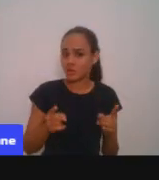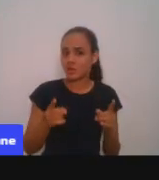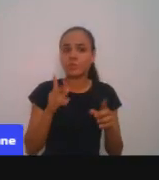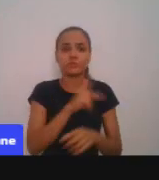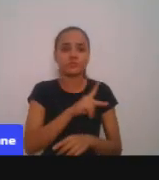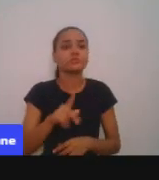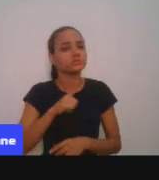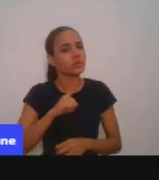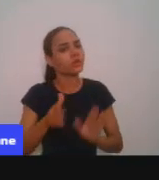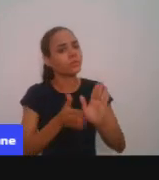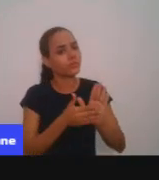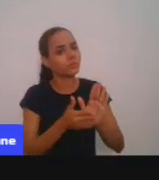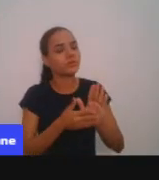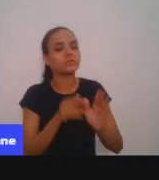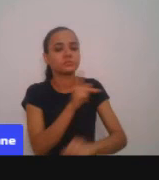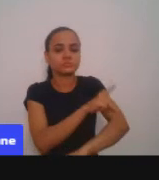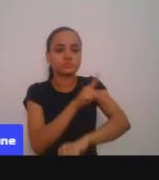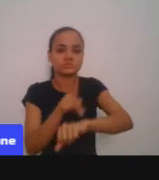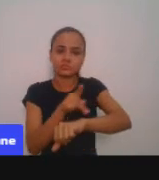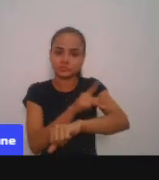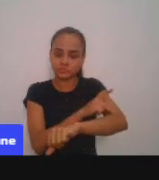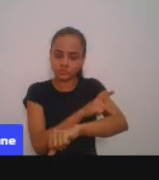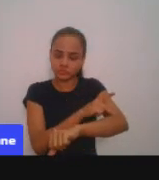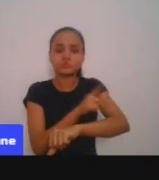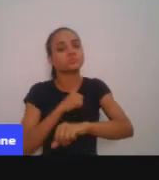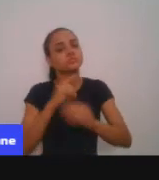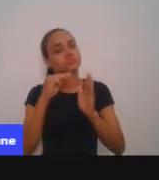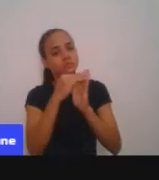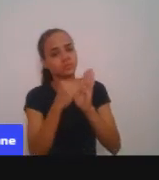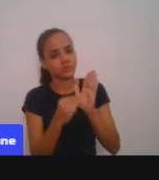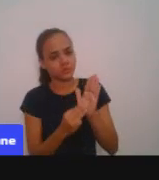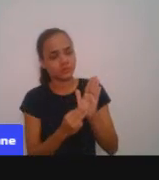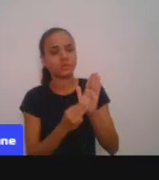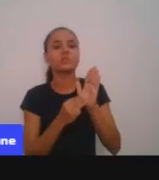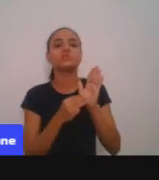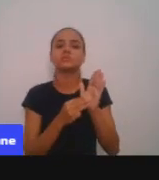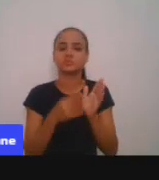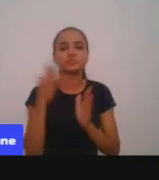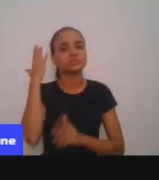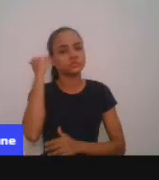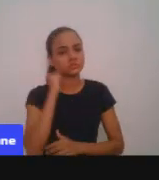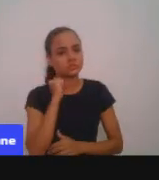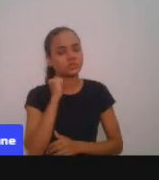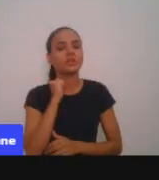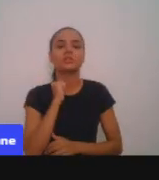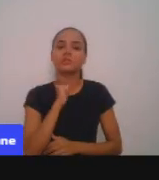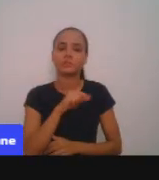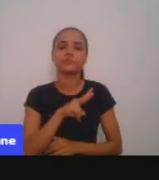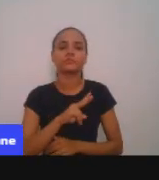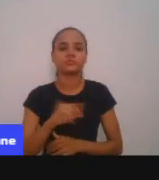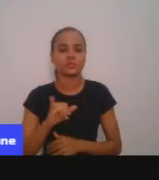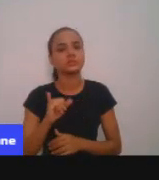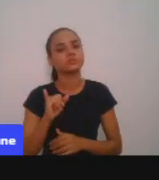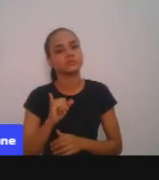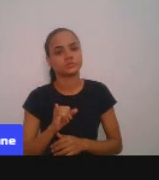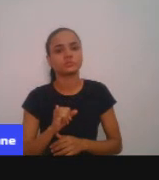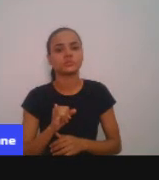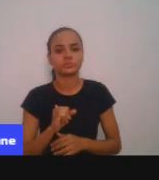a sua metodologia, então ele vai saber filtrar isso. Então, vocês vão utilizar esses tutoriais